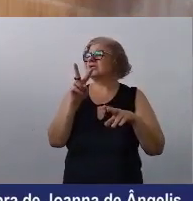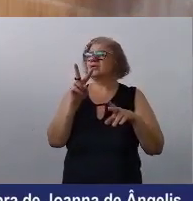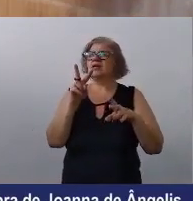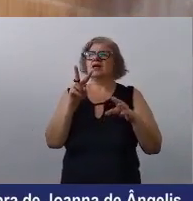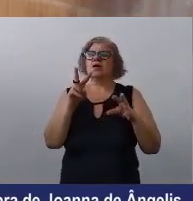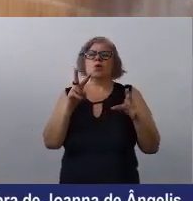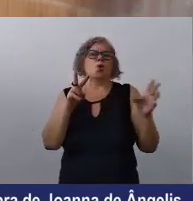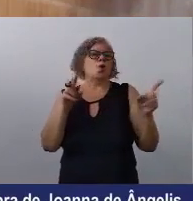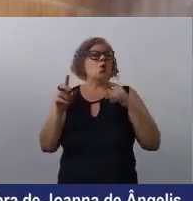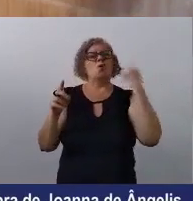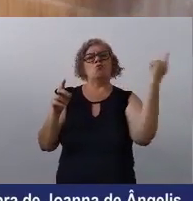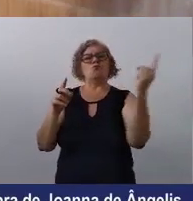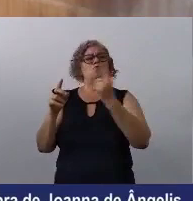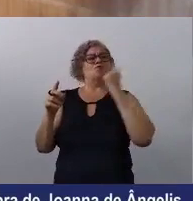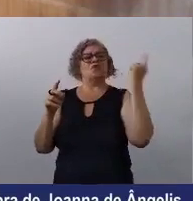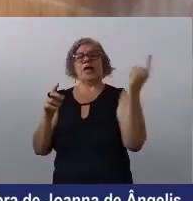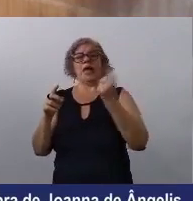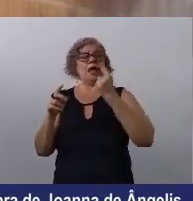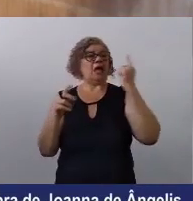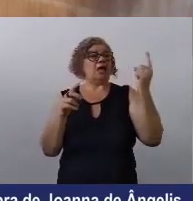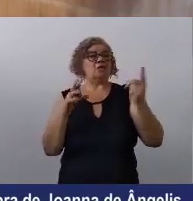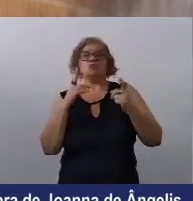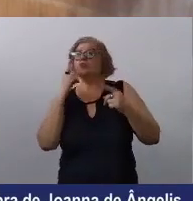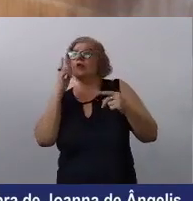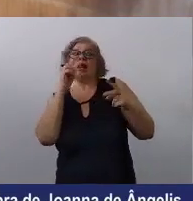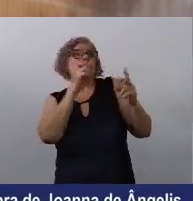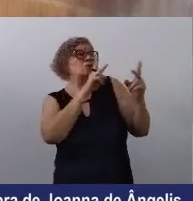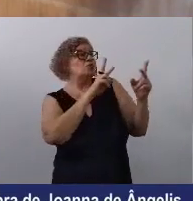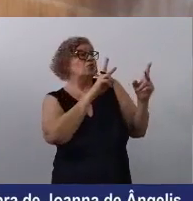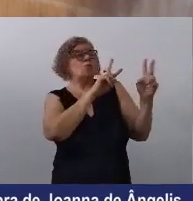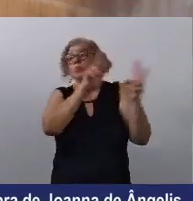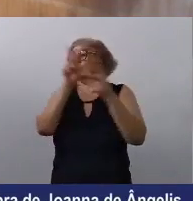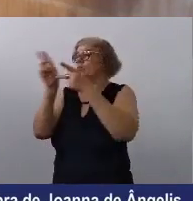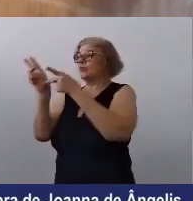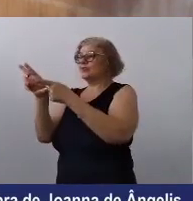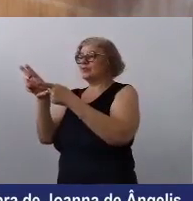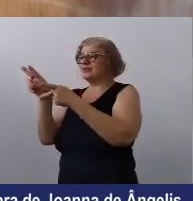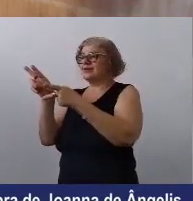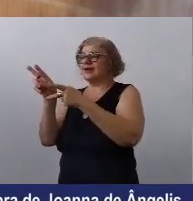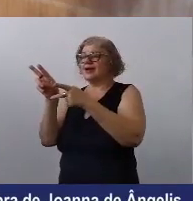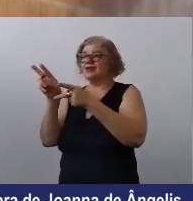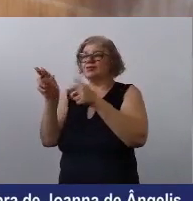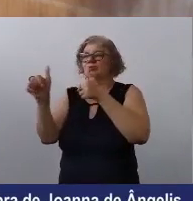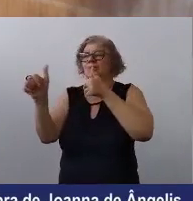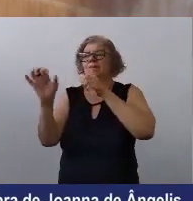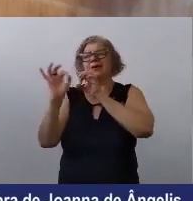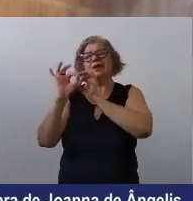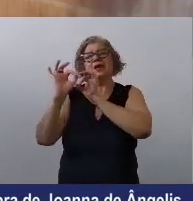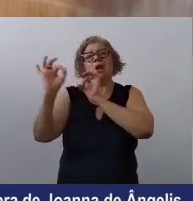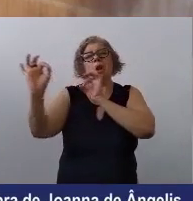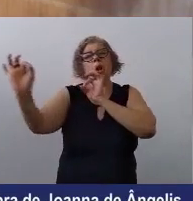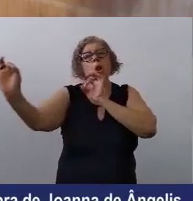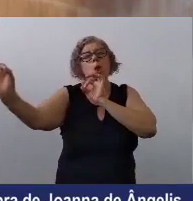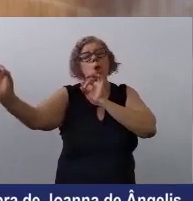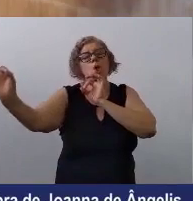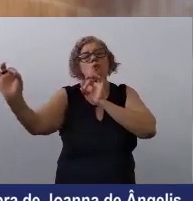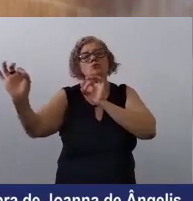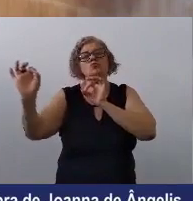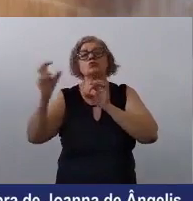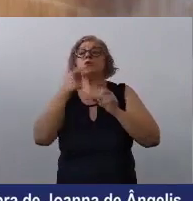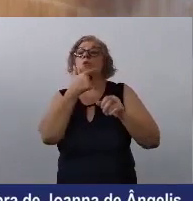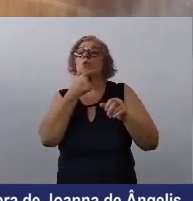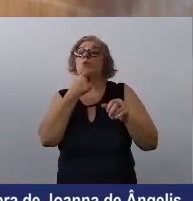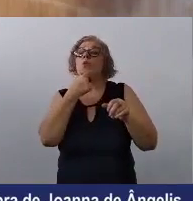do ano sopra de uma maneira tão intensa que ela passa a olhar para a campina do outro lado e vê ao longe um